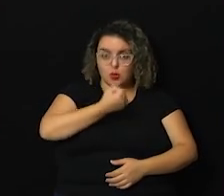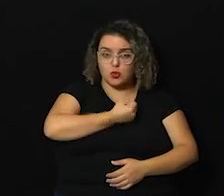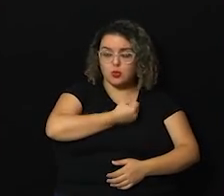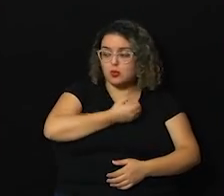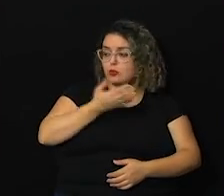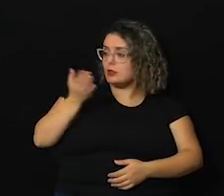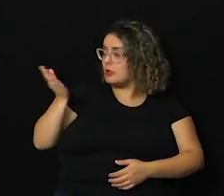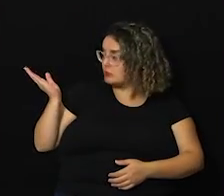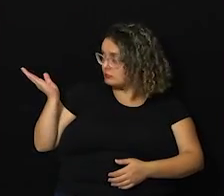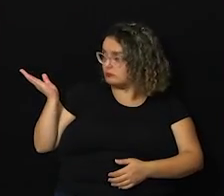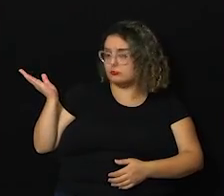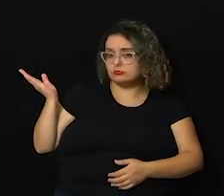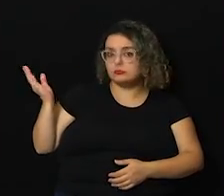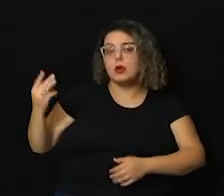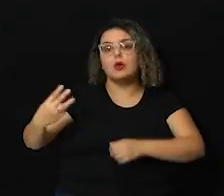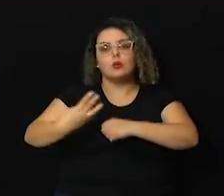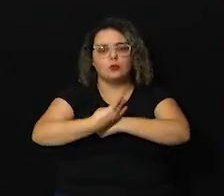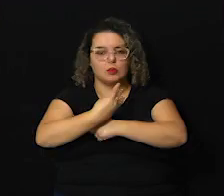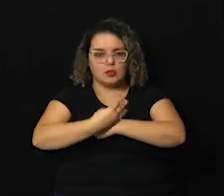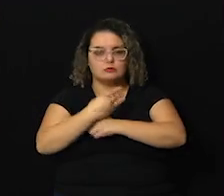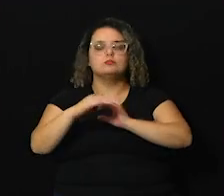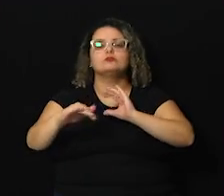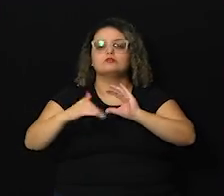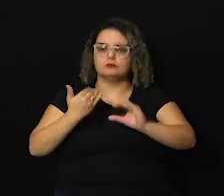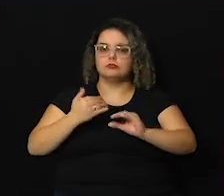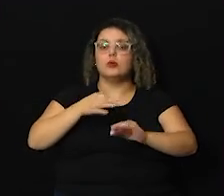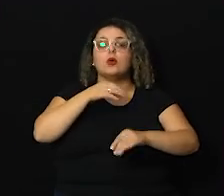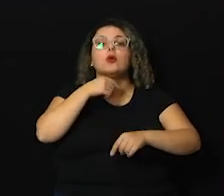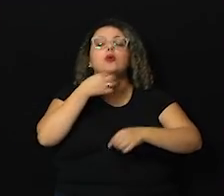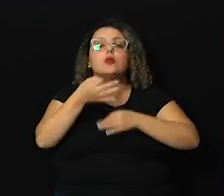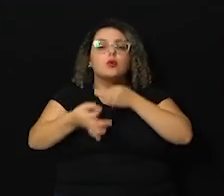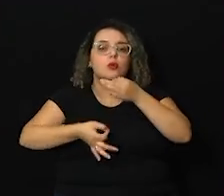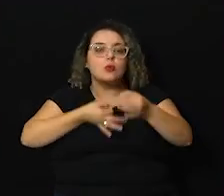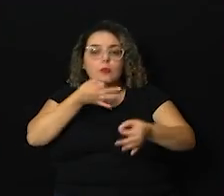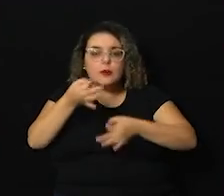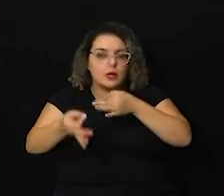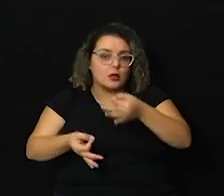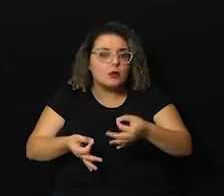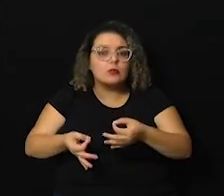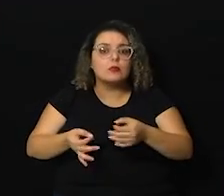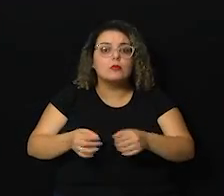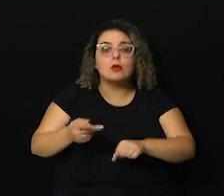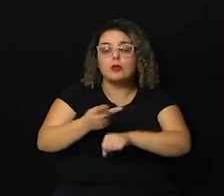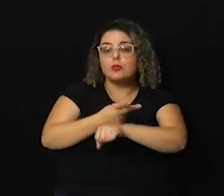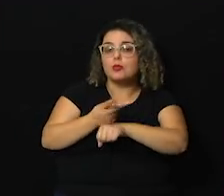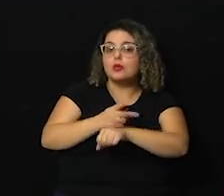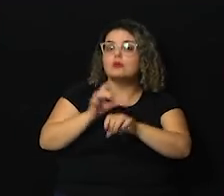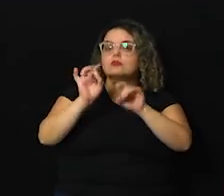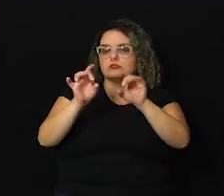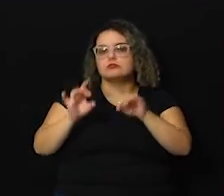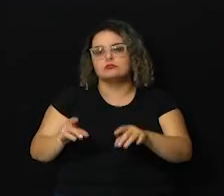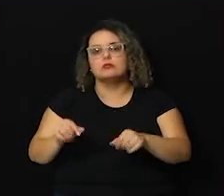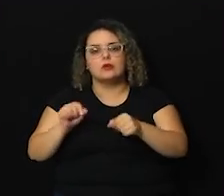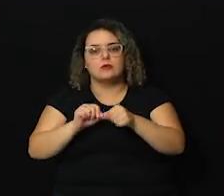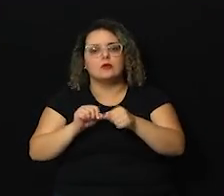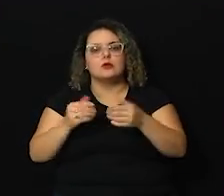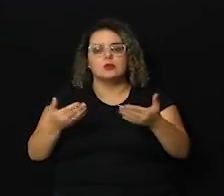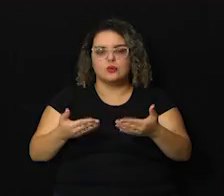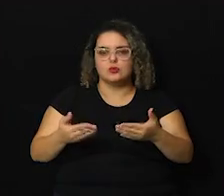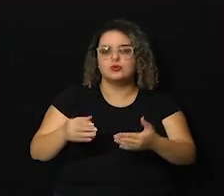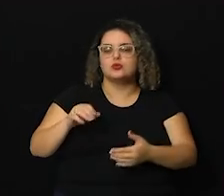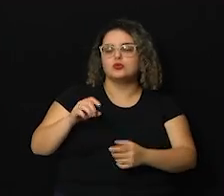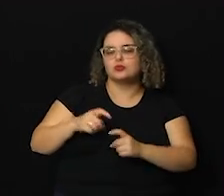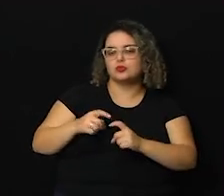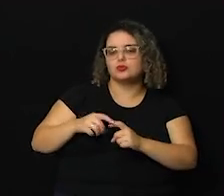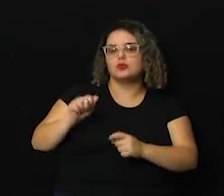aparecendo agora no seu vídeo? É o nosso WhatsApp. Manda aí a sua sugestão que a nossa produção vai atrás de um especialista igual a gente fez hoje com